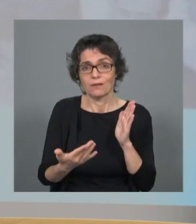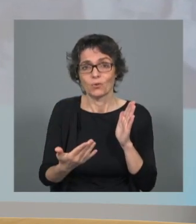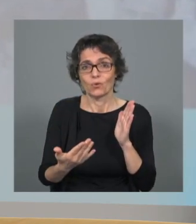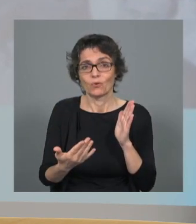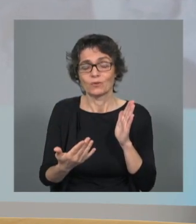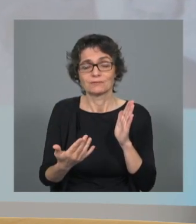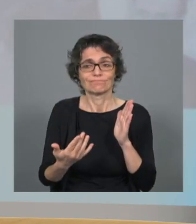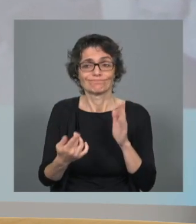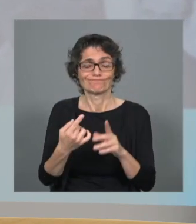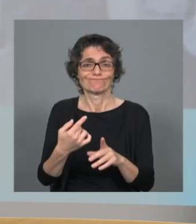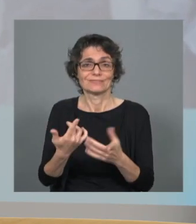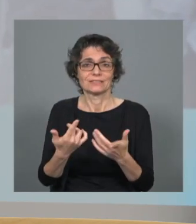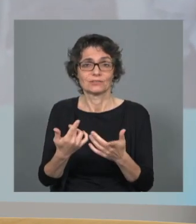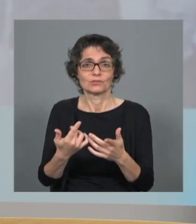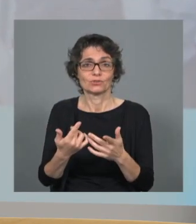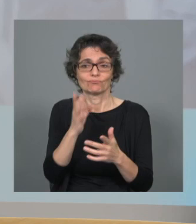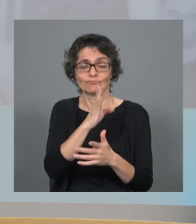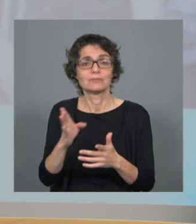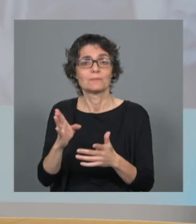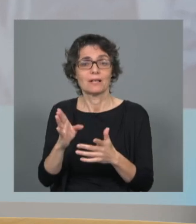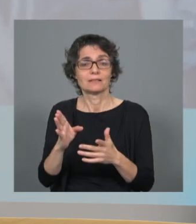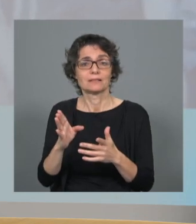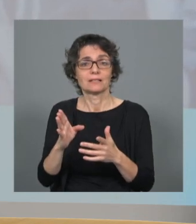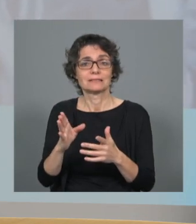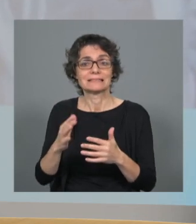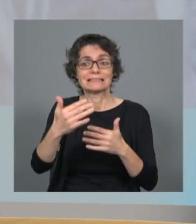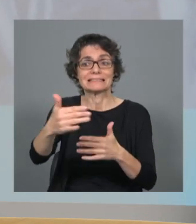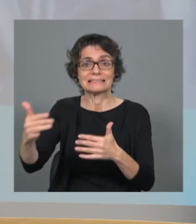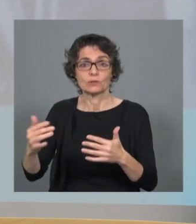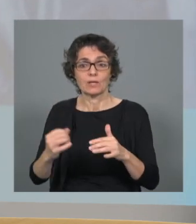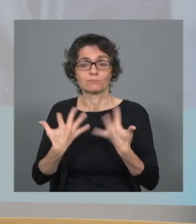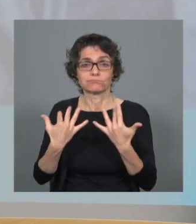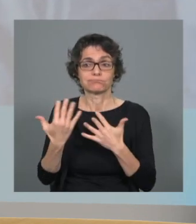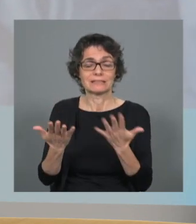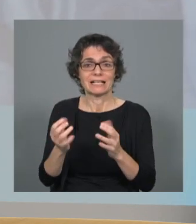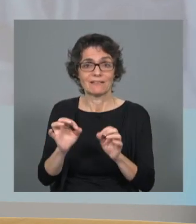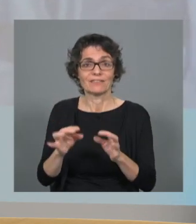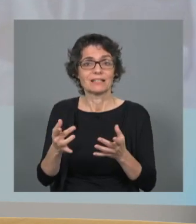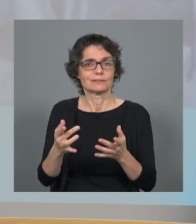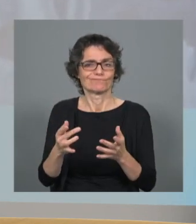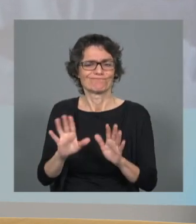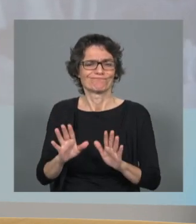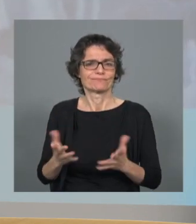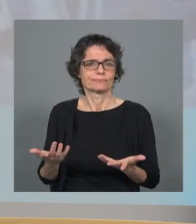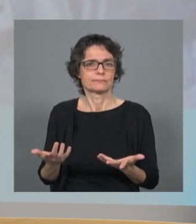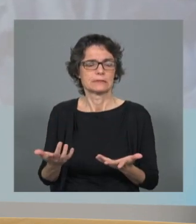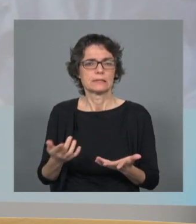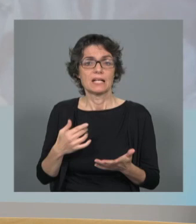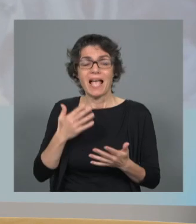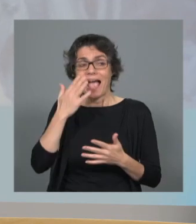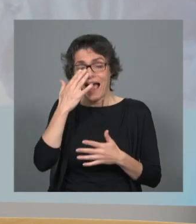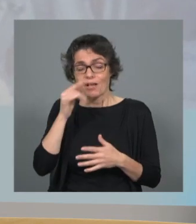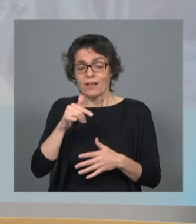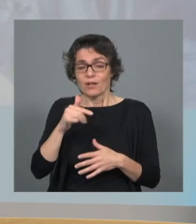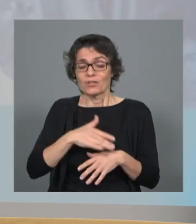efeitos rápidos nessa contenção de contágios, além de que vamos entrar, ou já estamos a entrar,